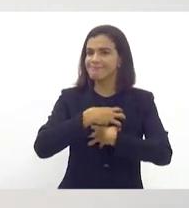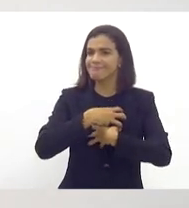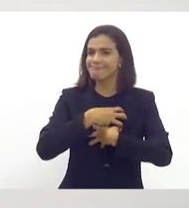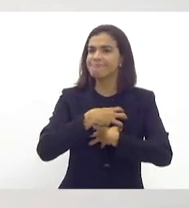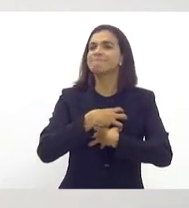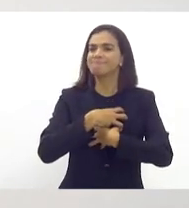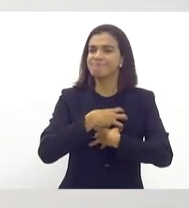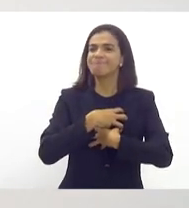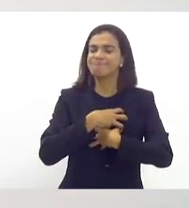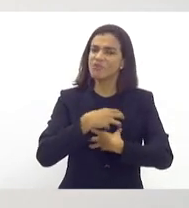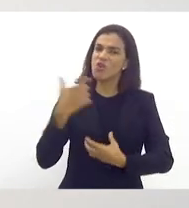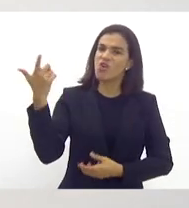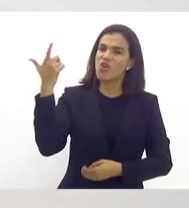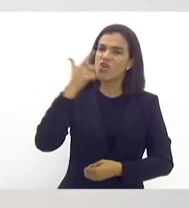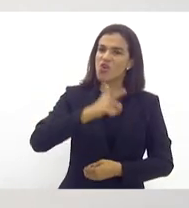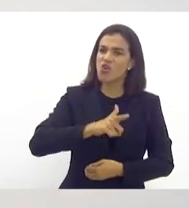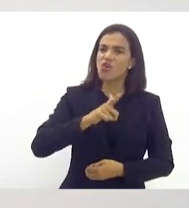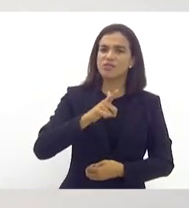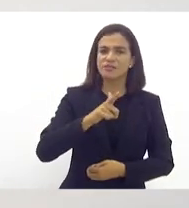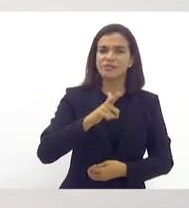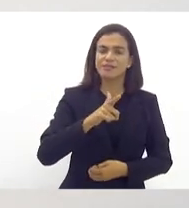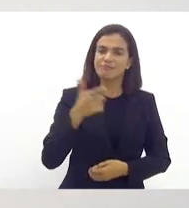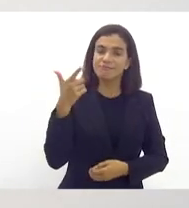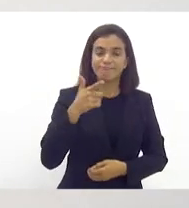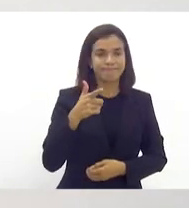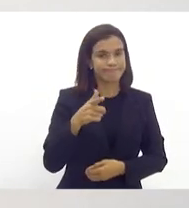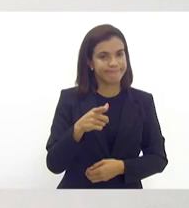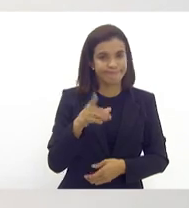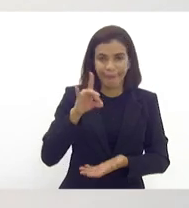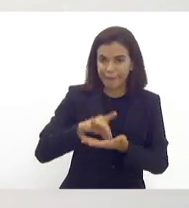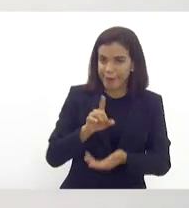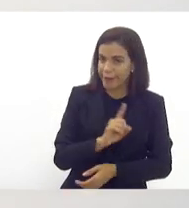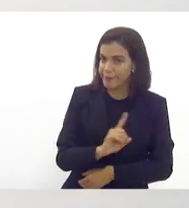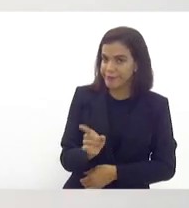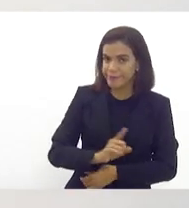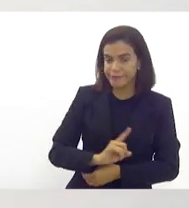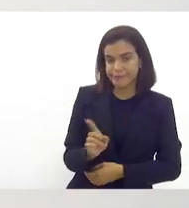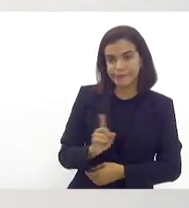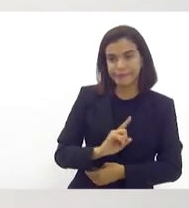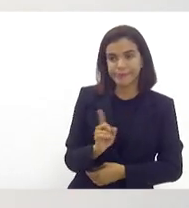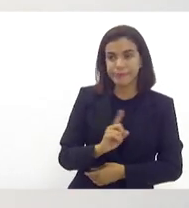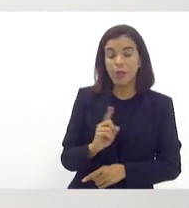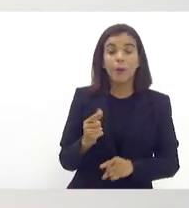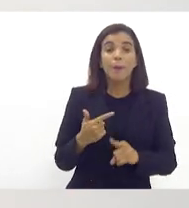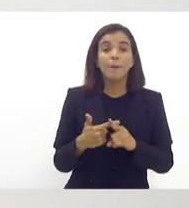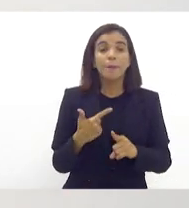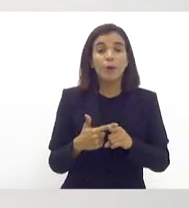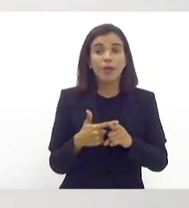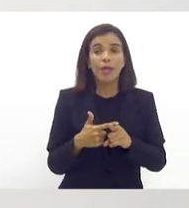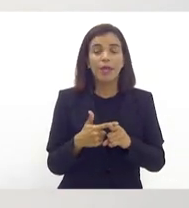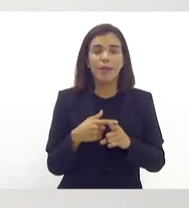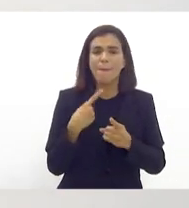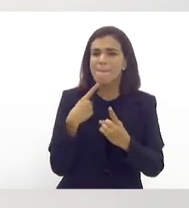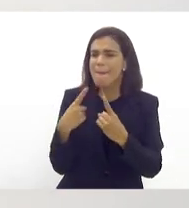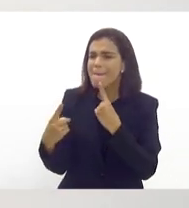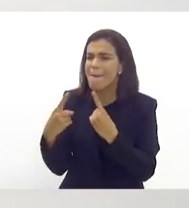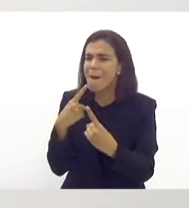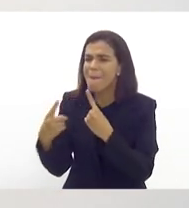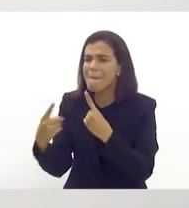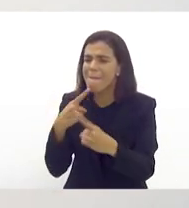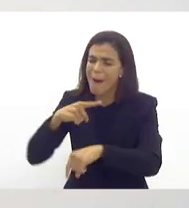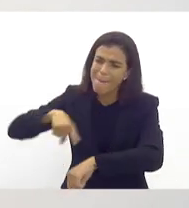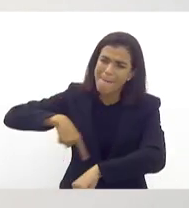que conseguimos só que não só que não porque apesar de muito diálogo